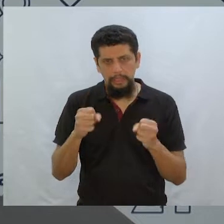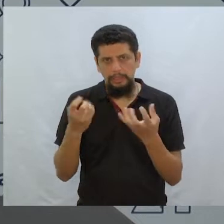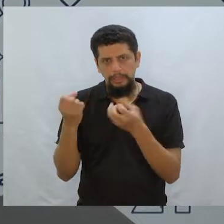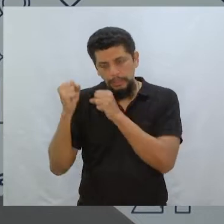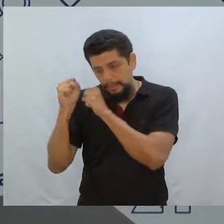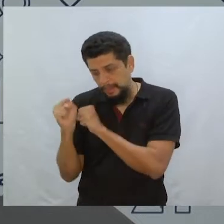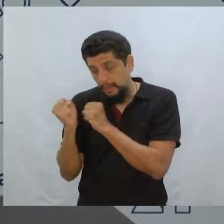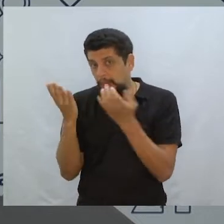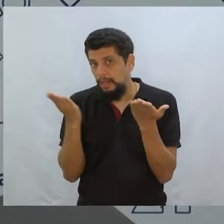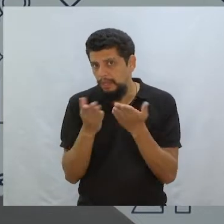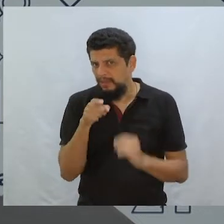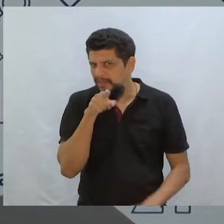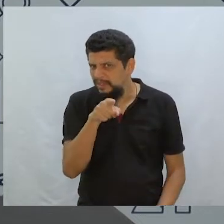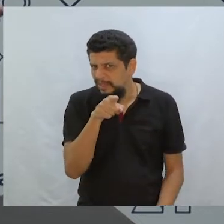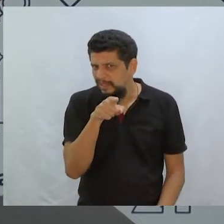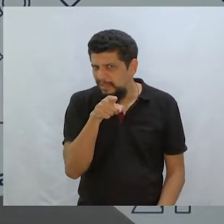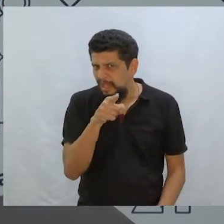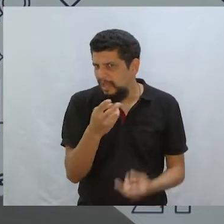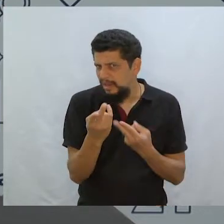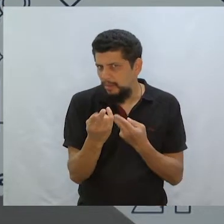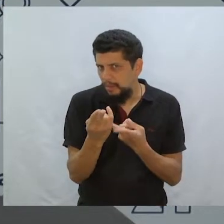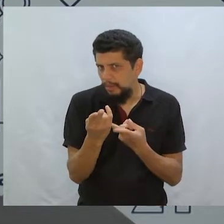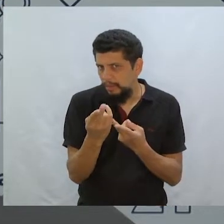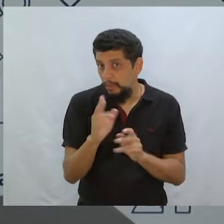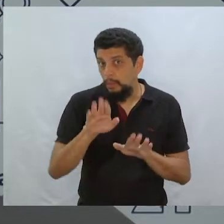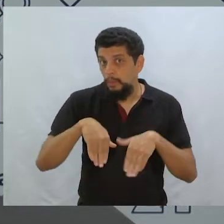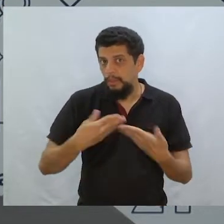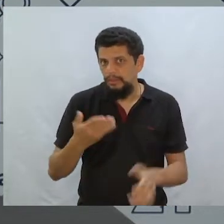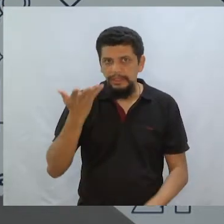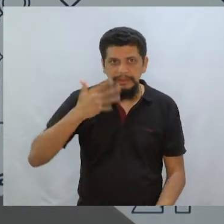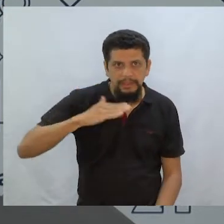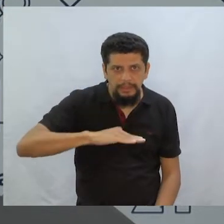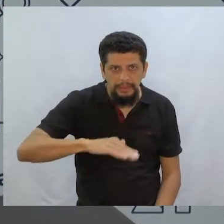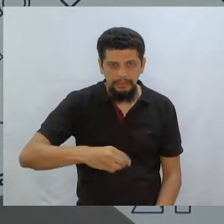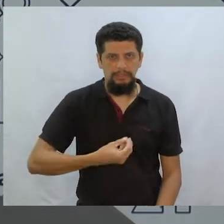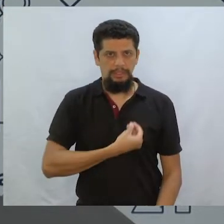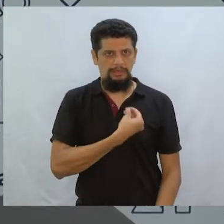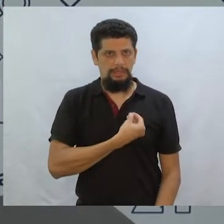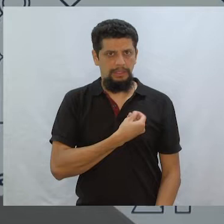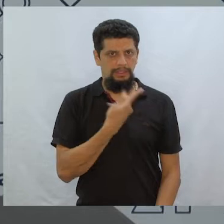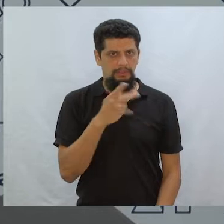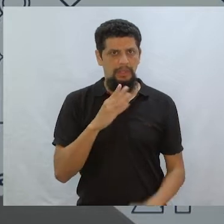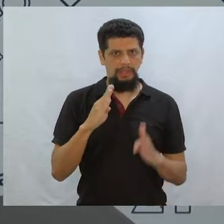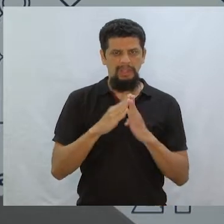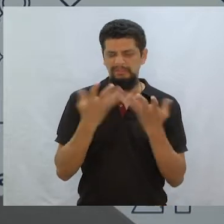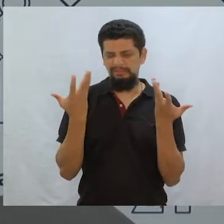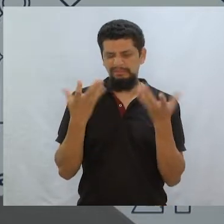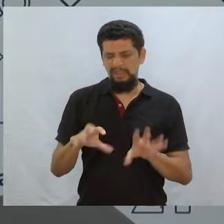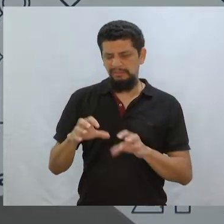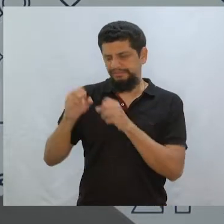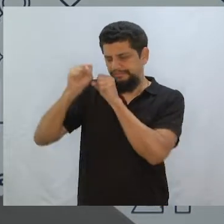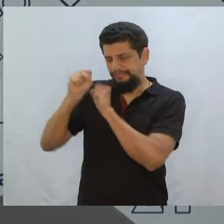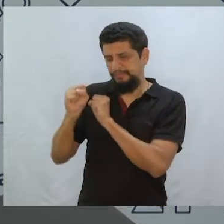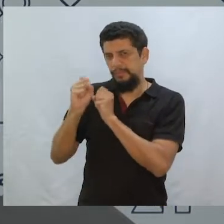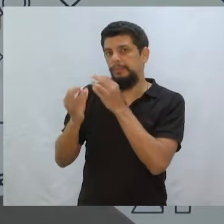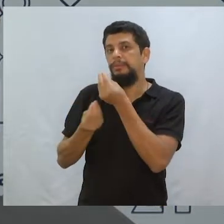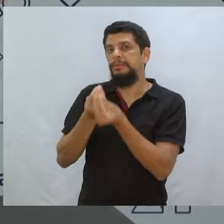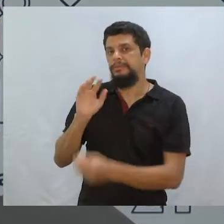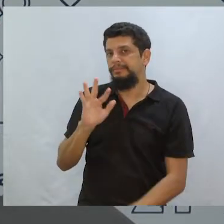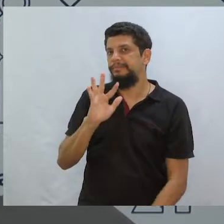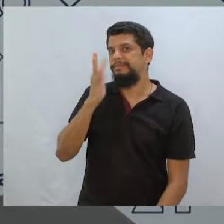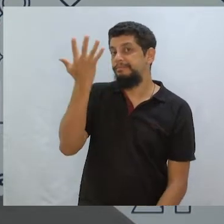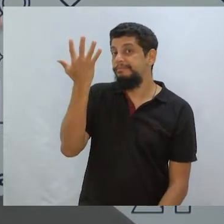agora você era assim quando você era mais jovem você vive isso aí na sua casa do Não vou dormir não quero dormir como que